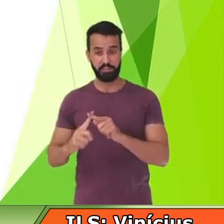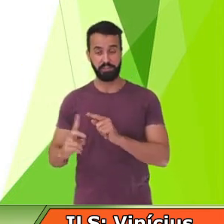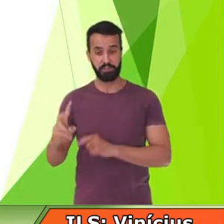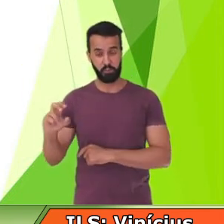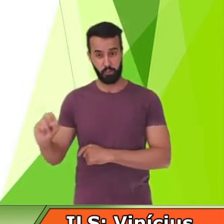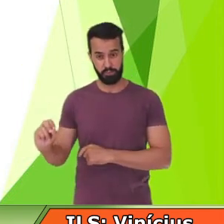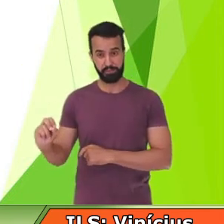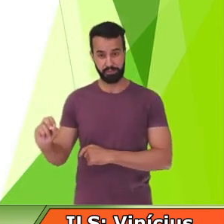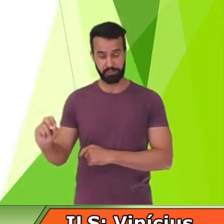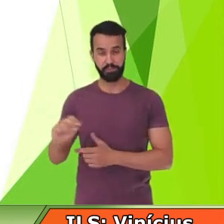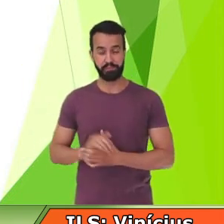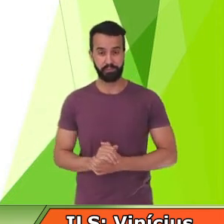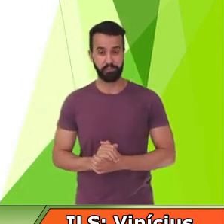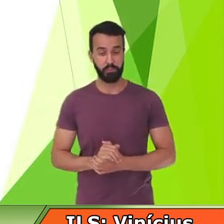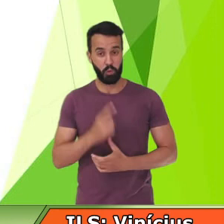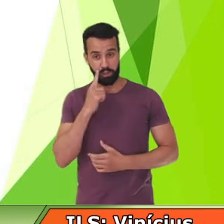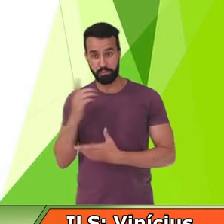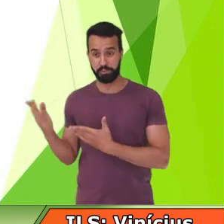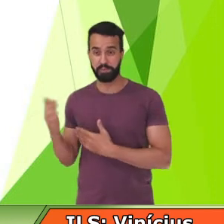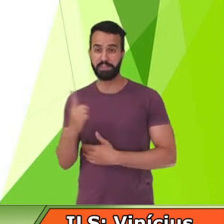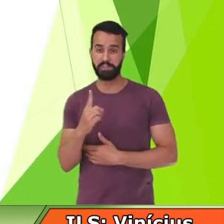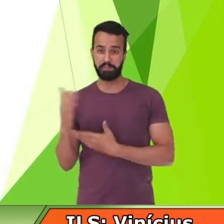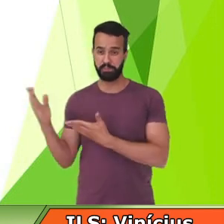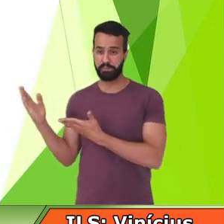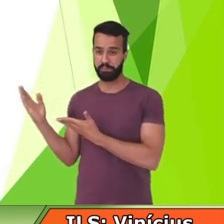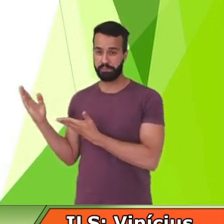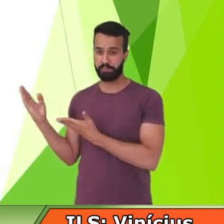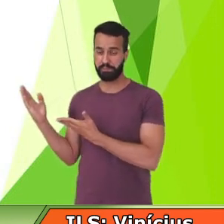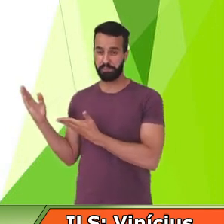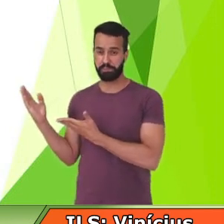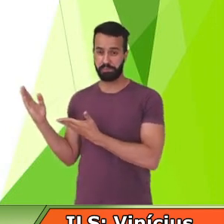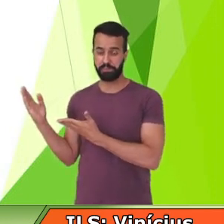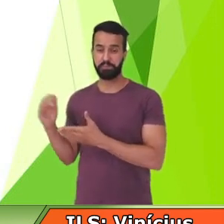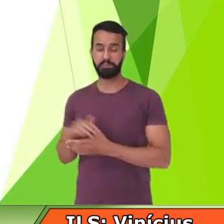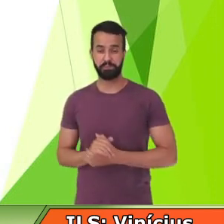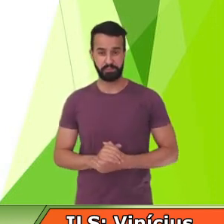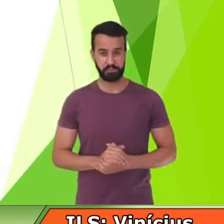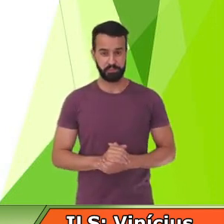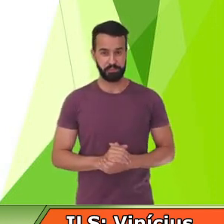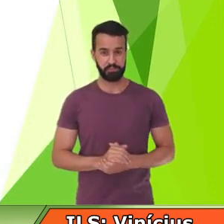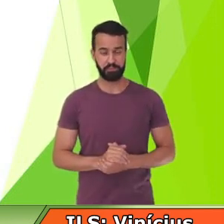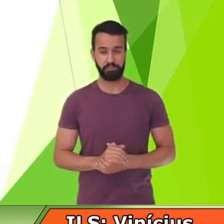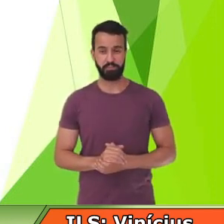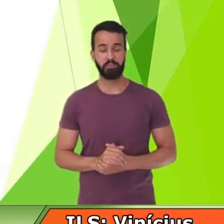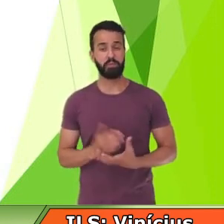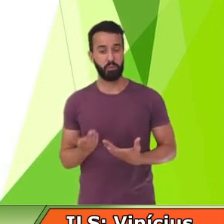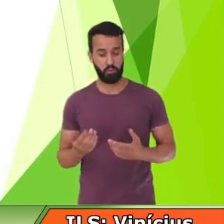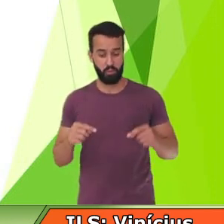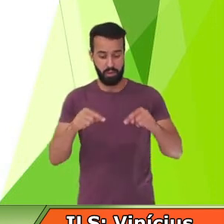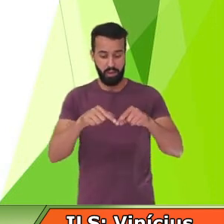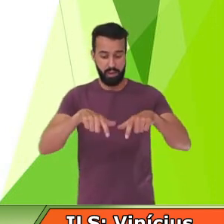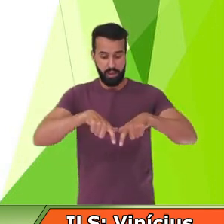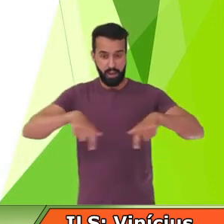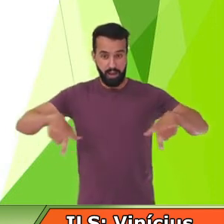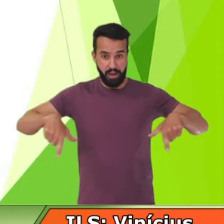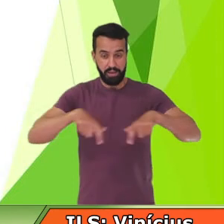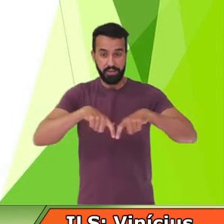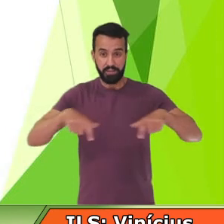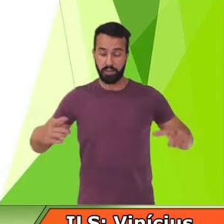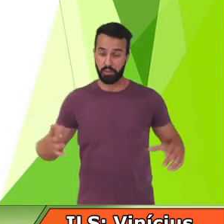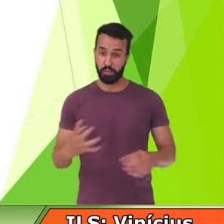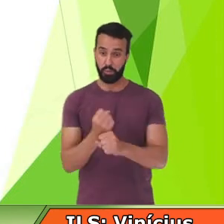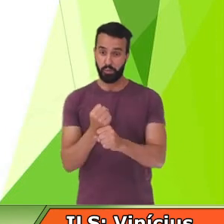a área é igual a 100 de comprimento vezes 50 de largura. Logo, a área vai ser